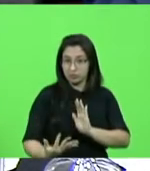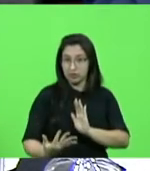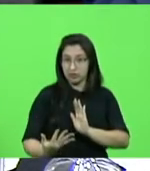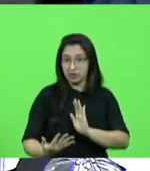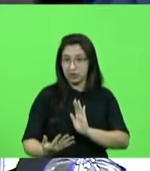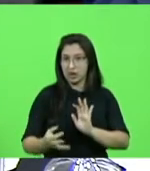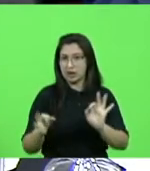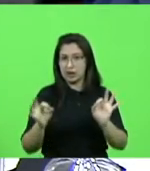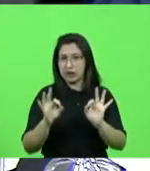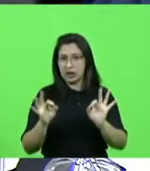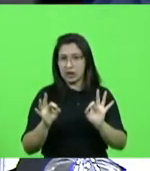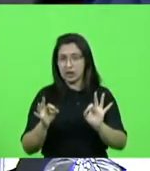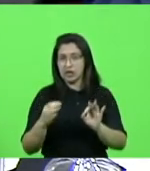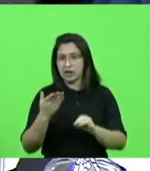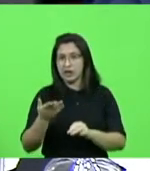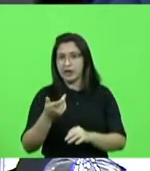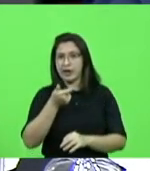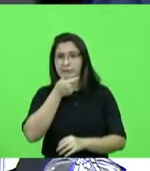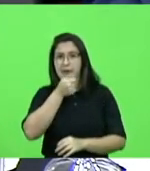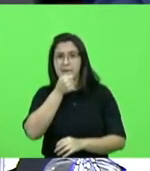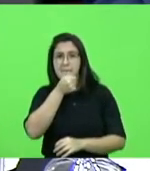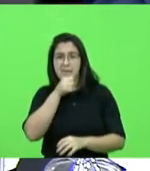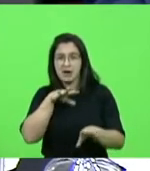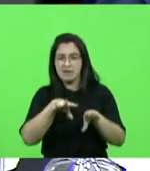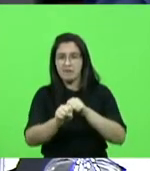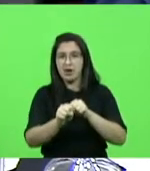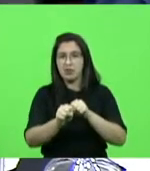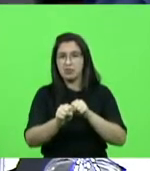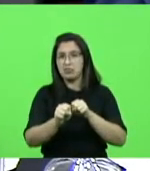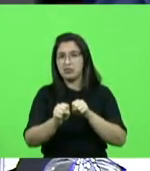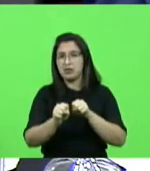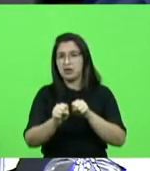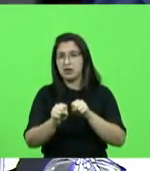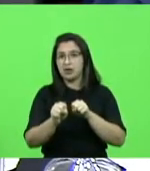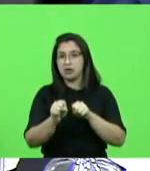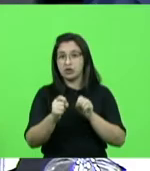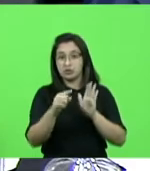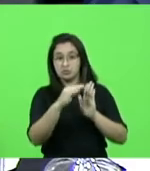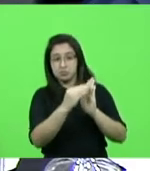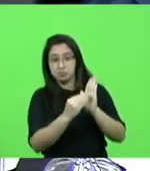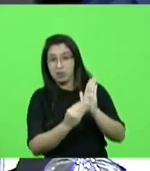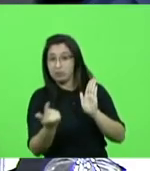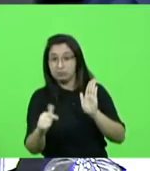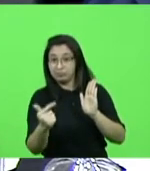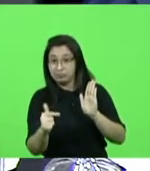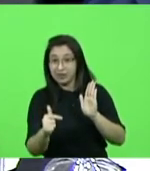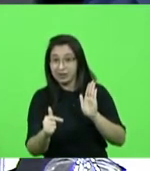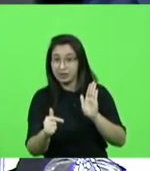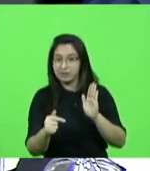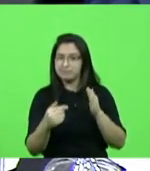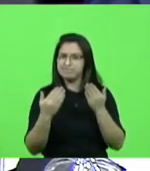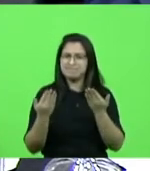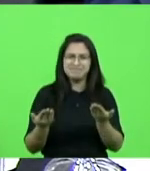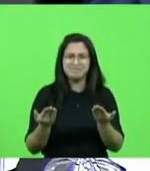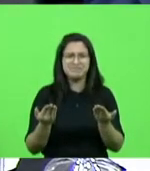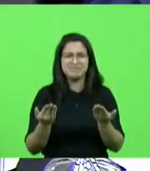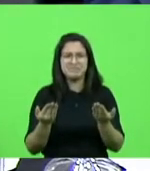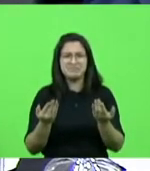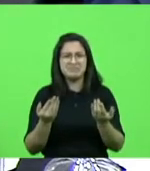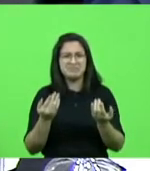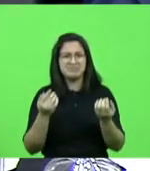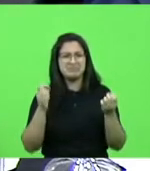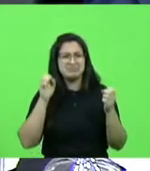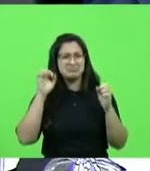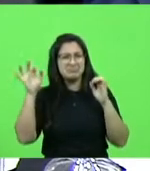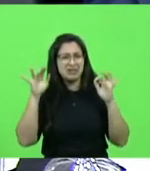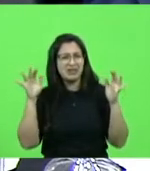em graduação dos pais. Então, primeiro aqui, esse equívoco, né? essa coisa que não dá para se imaginar.